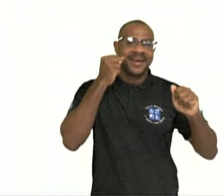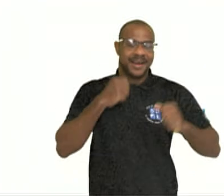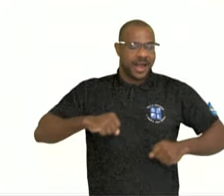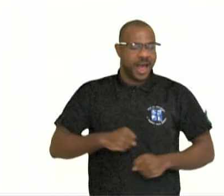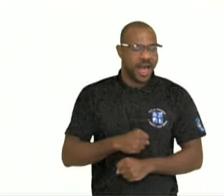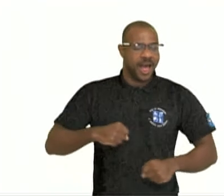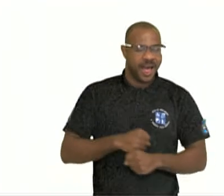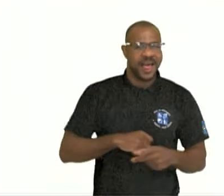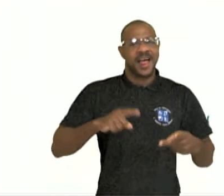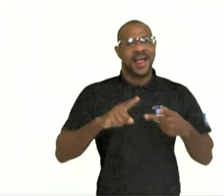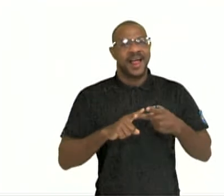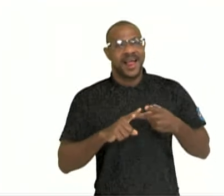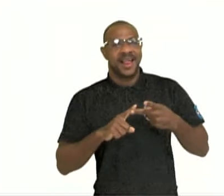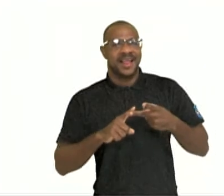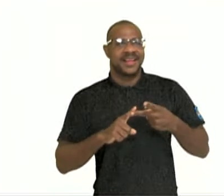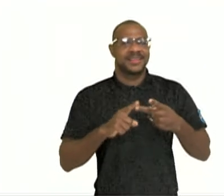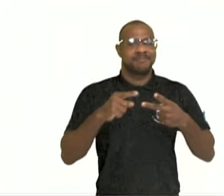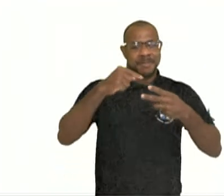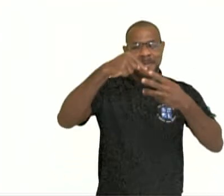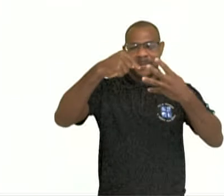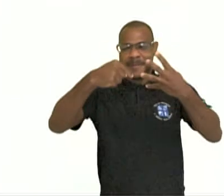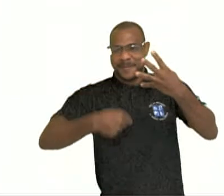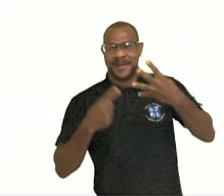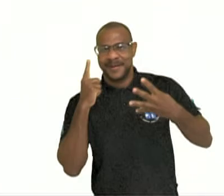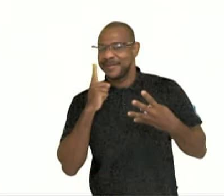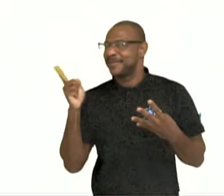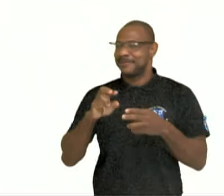avó do seu Madruga. Quem será que é quem?